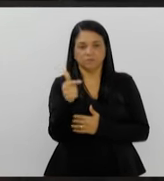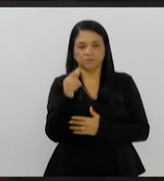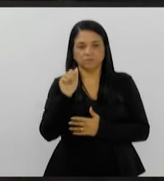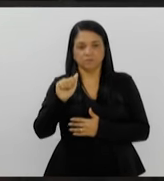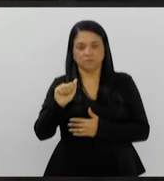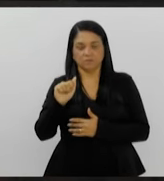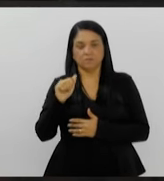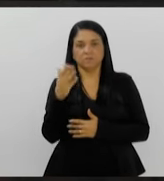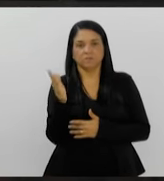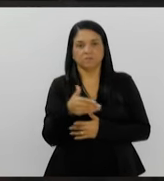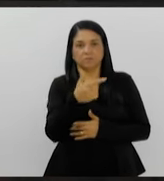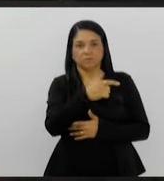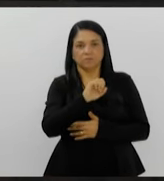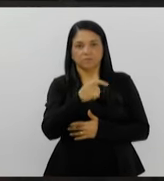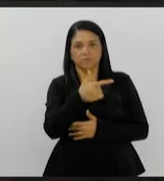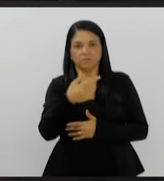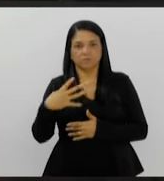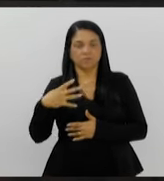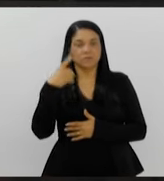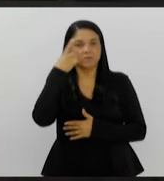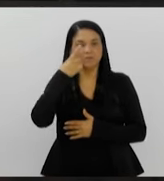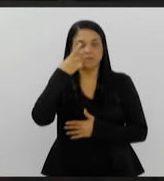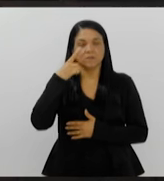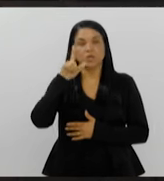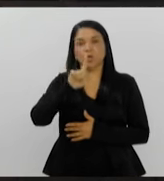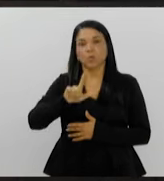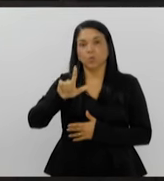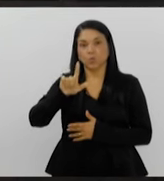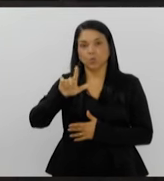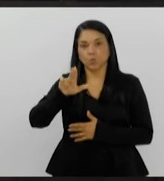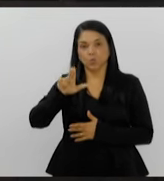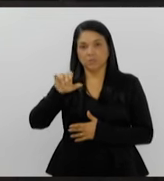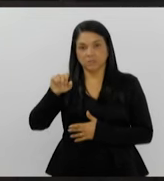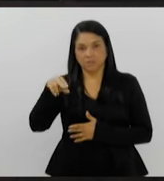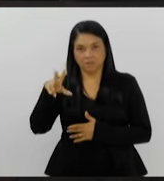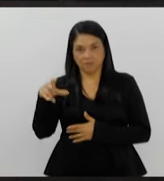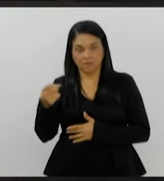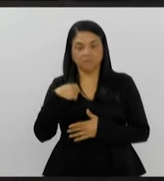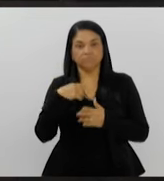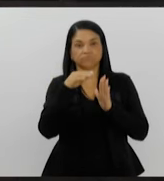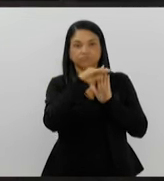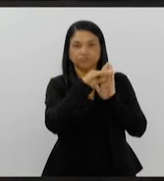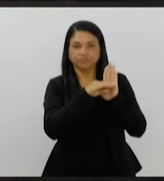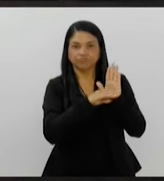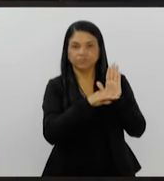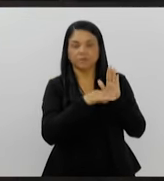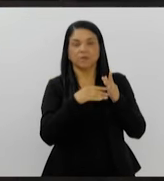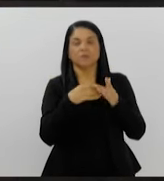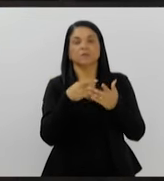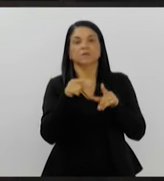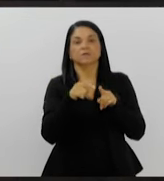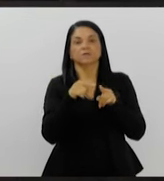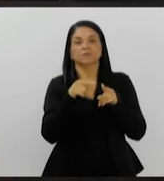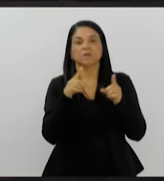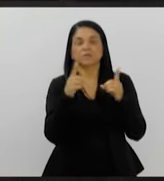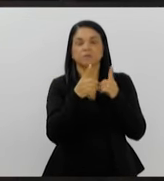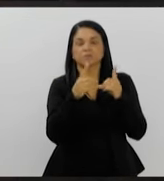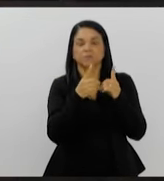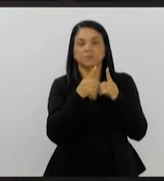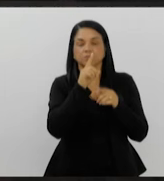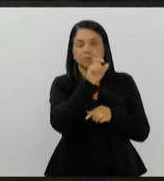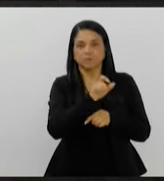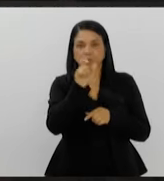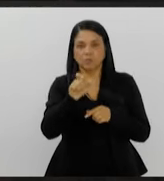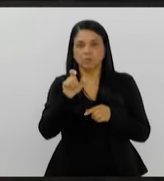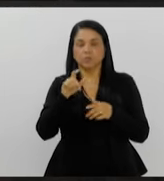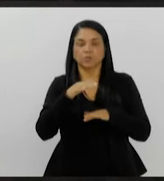2024 de autoria da deputada Lucinha que institui o programa Fluminense de Atendimento à pessoas com doença renal no estado do Rio